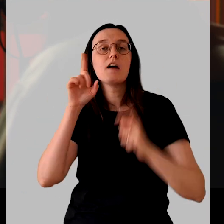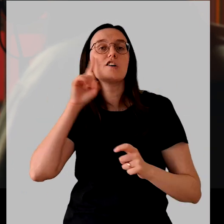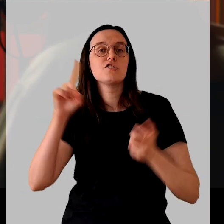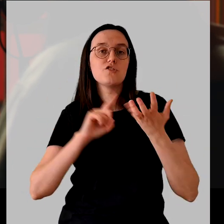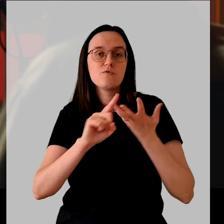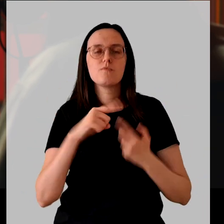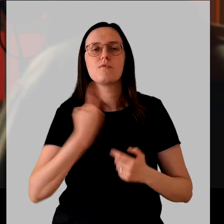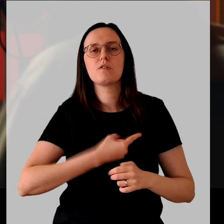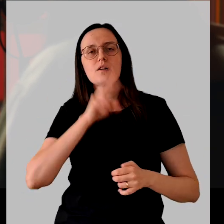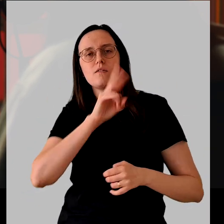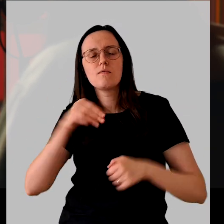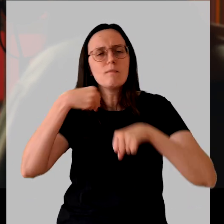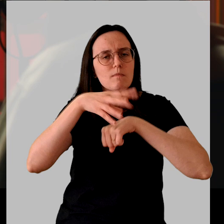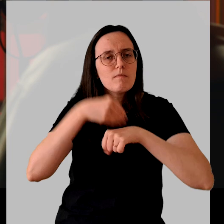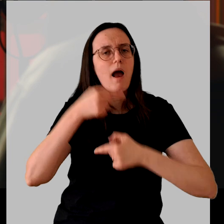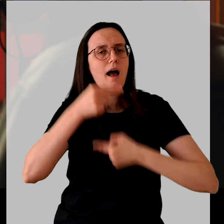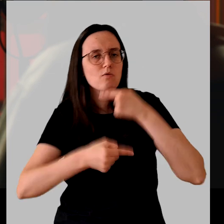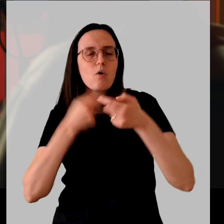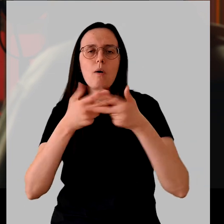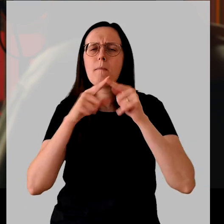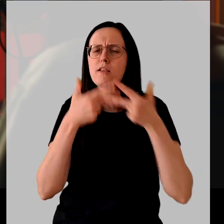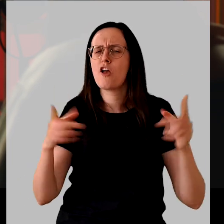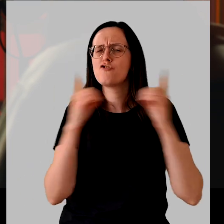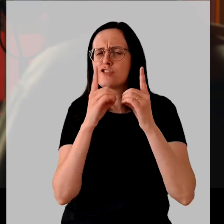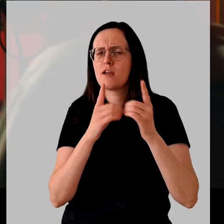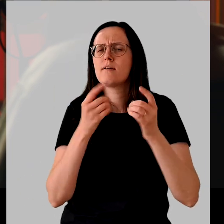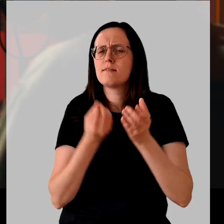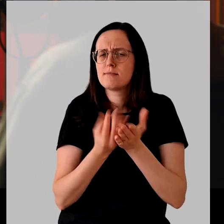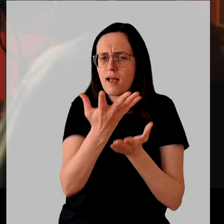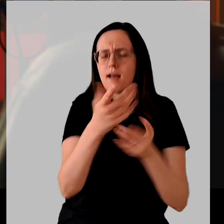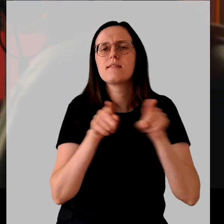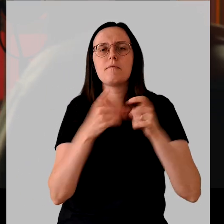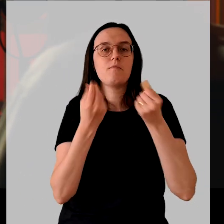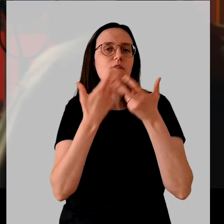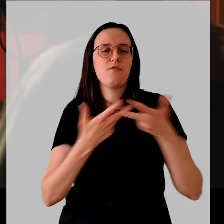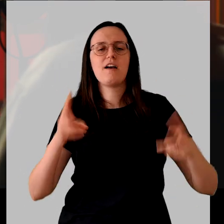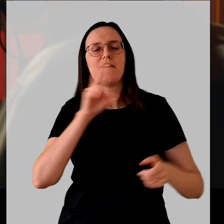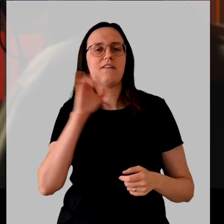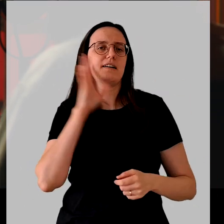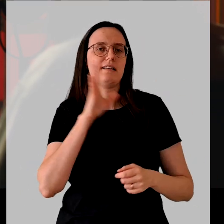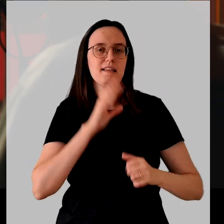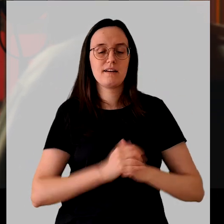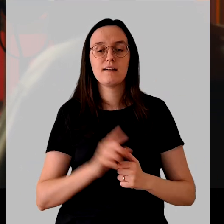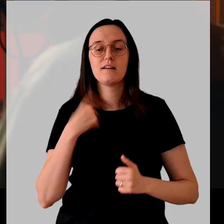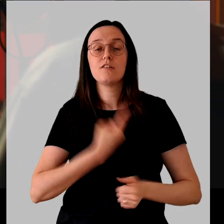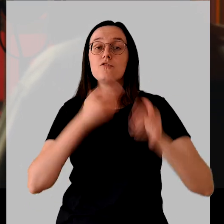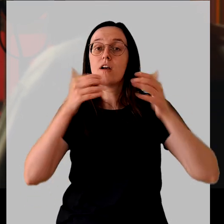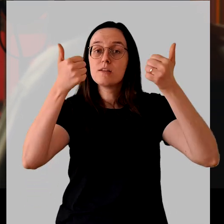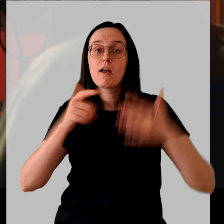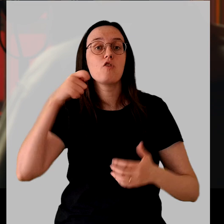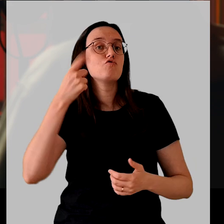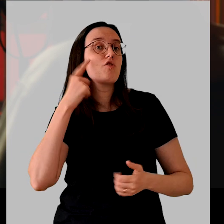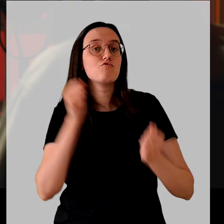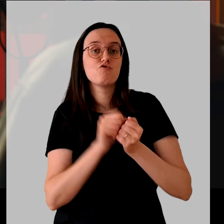de olho nas datas e a gente vai lançando algumas atualizações, vai ter material didático, vai ter muita coisa legal. A gente